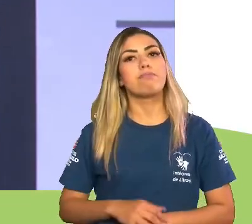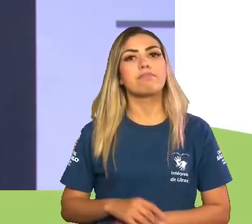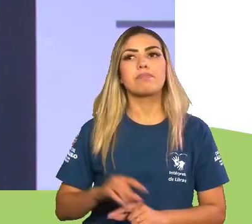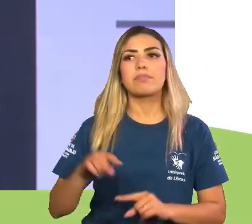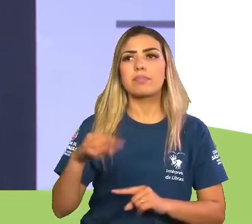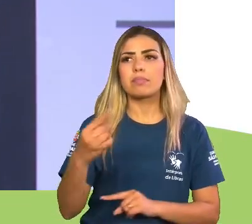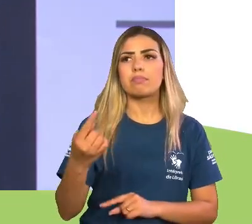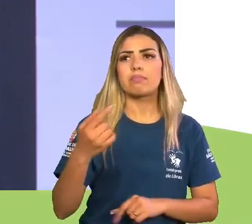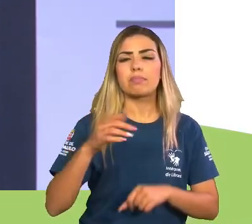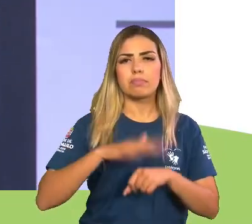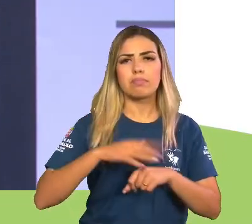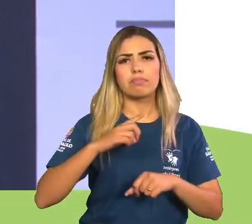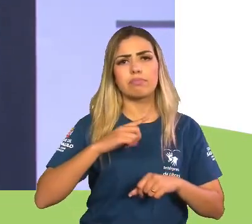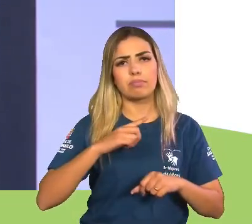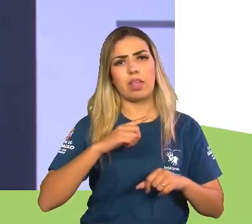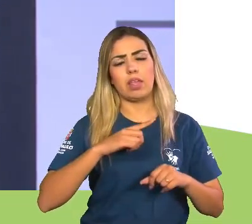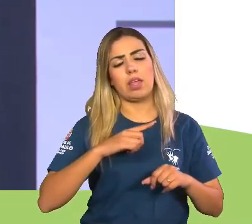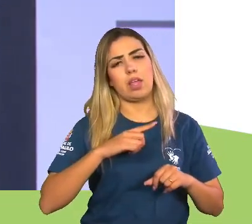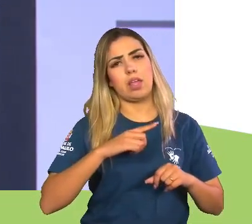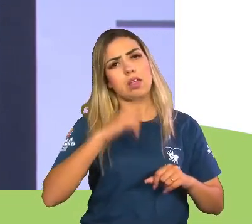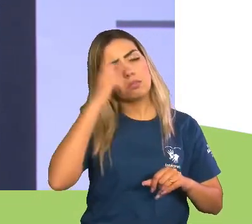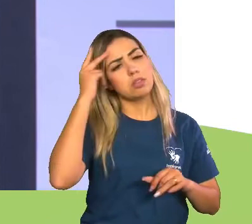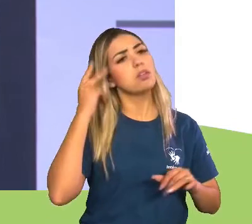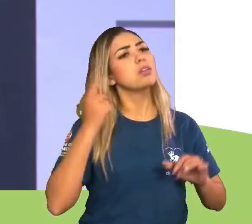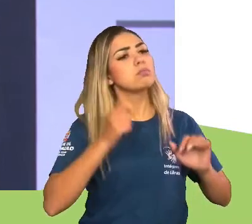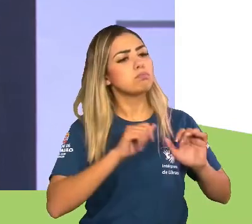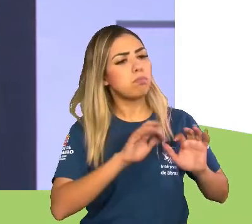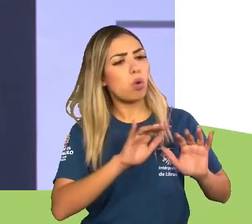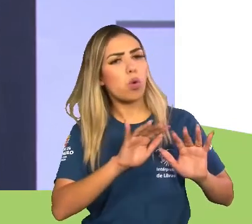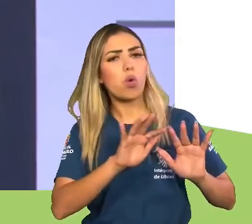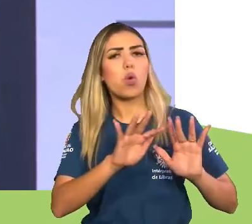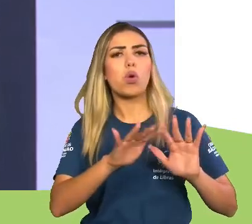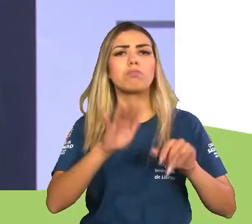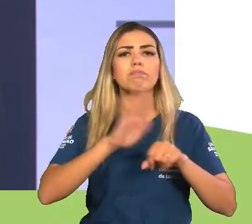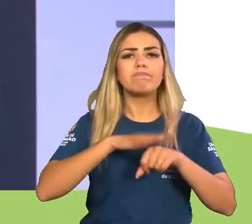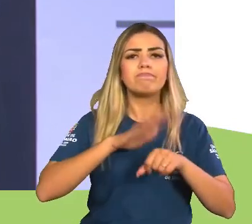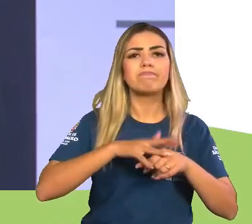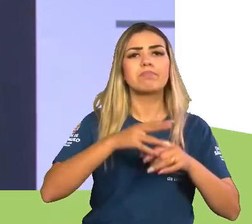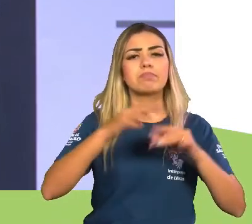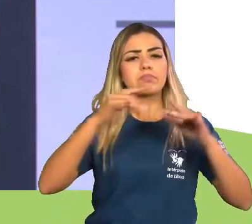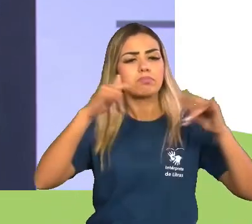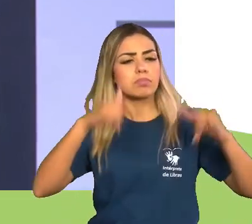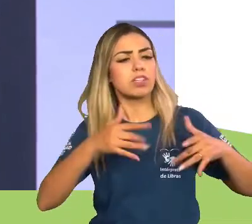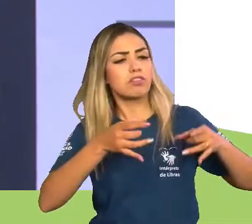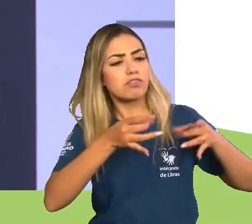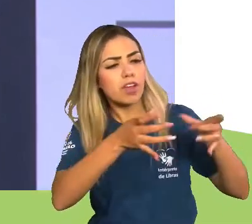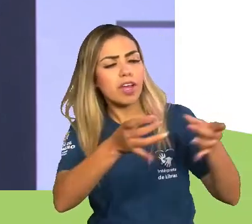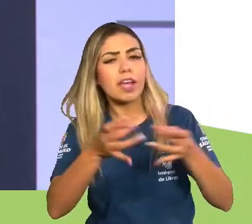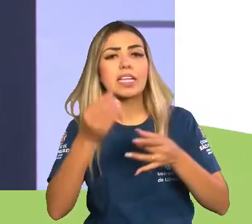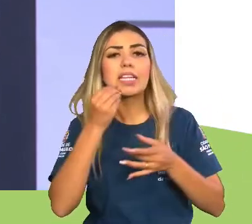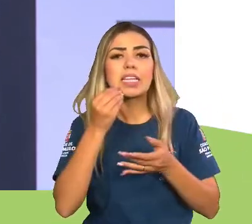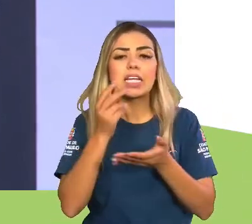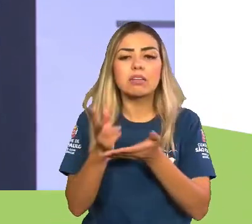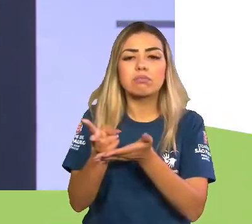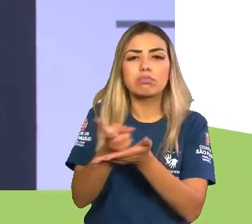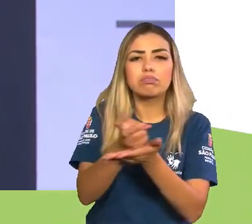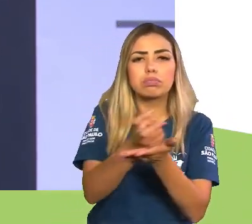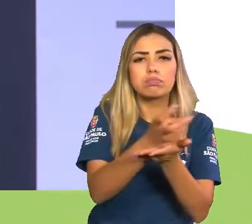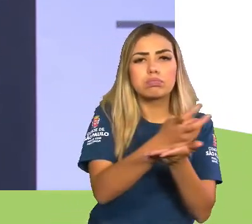tocava e fazia quermesses para angariar fundos para aquela gente mágica,